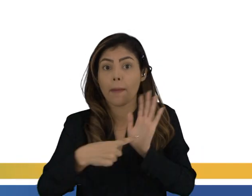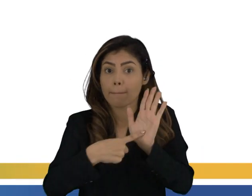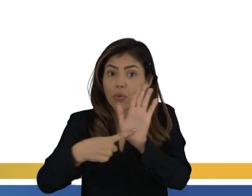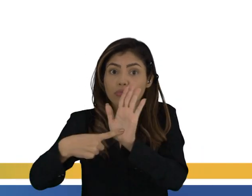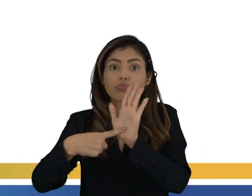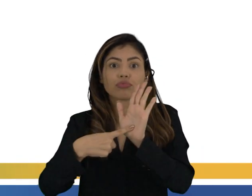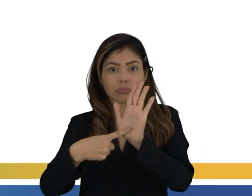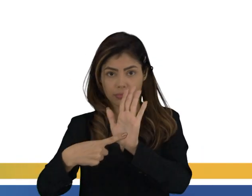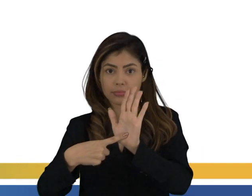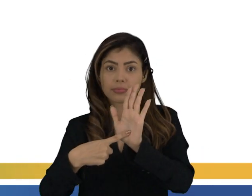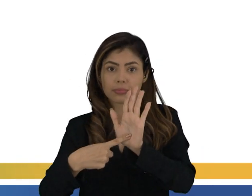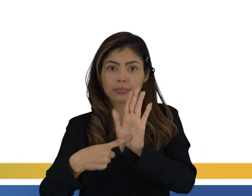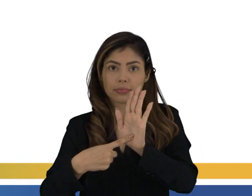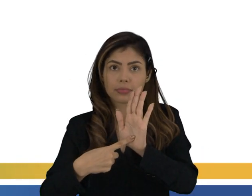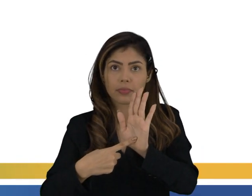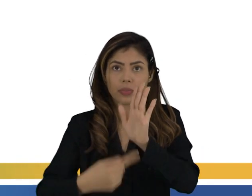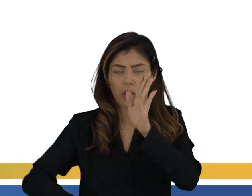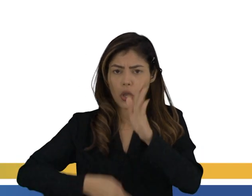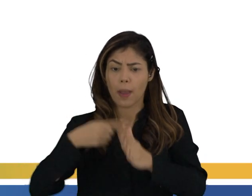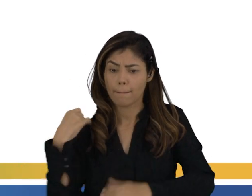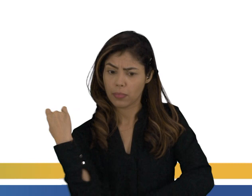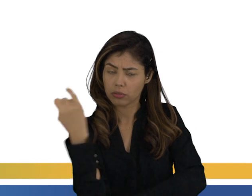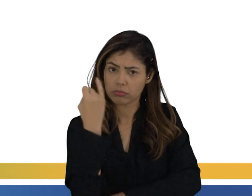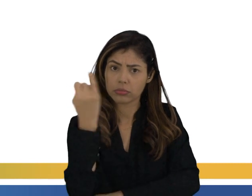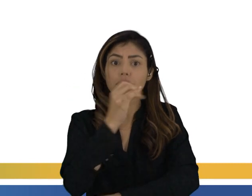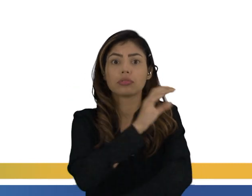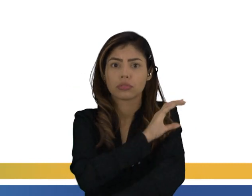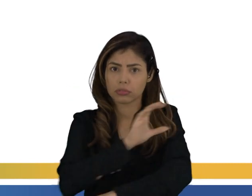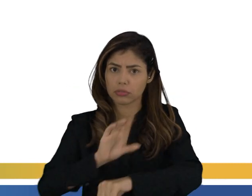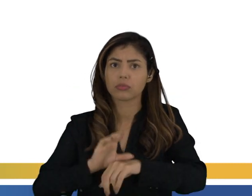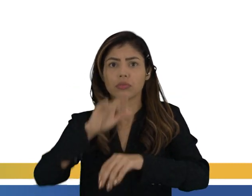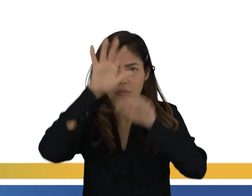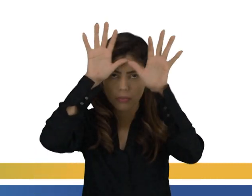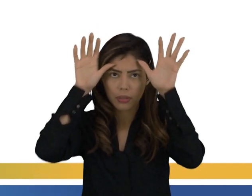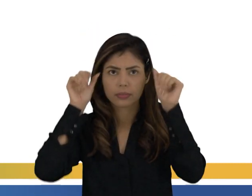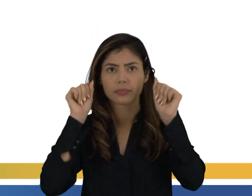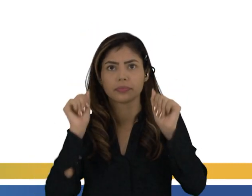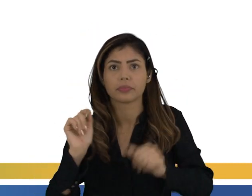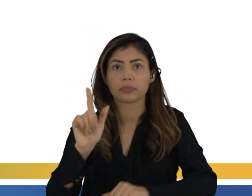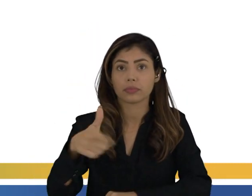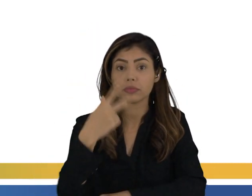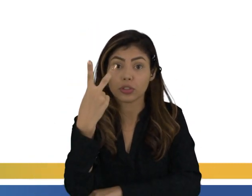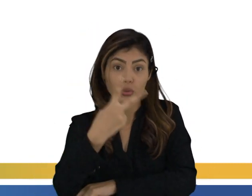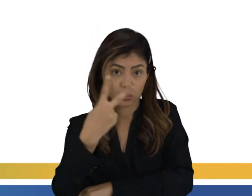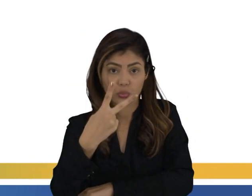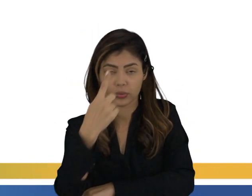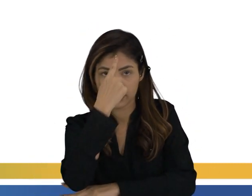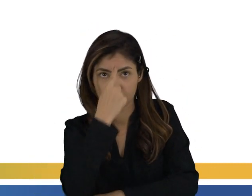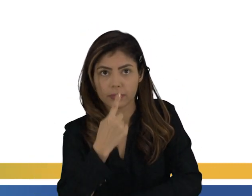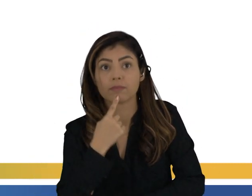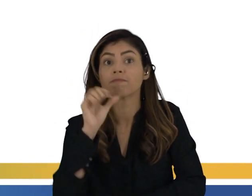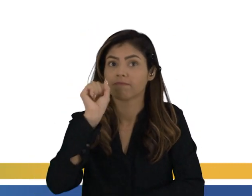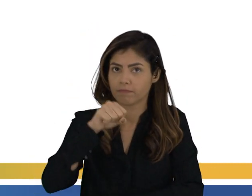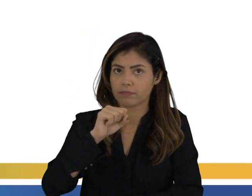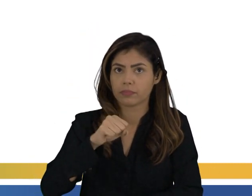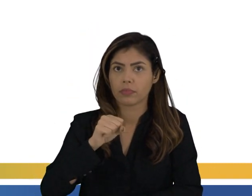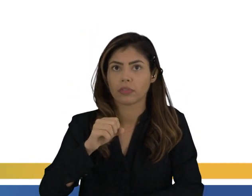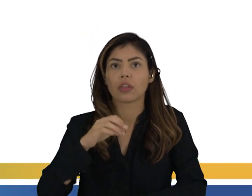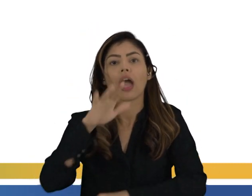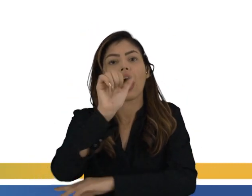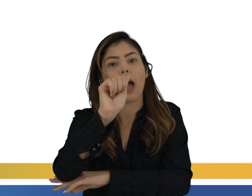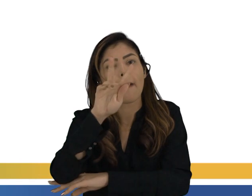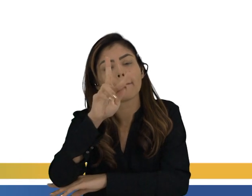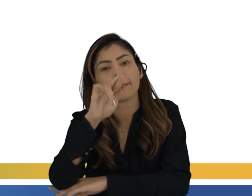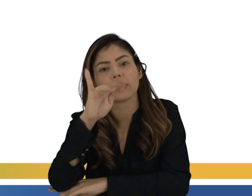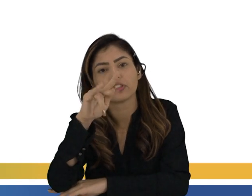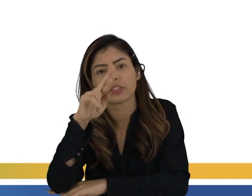mostrando esse ofício que foi primordial na nossa região. E aqui eu tenho mais duas imagens, e essas sim, totalmente